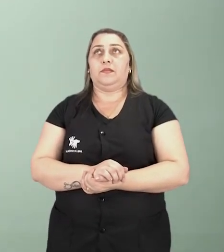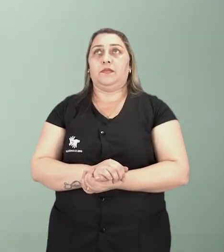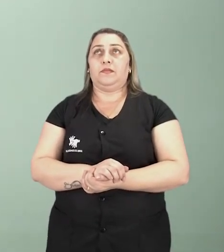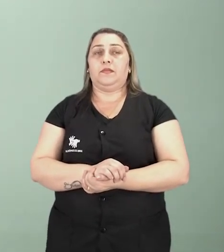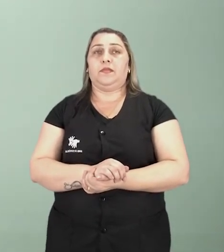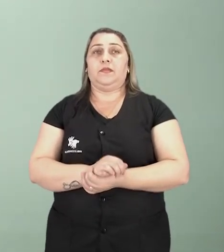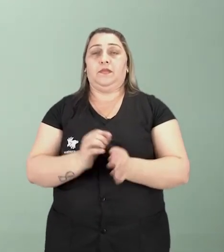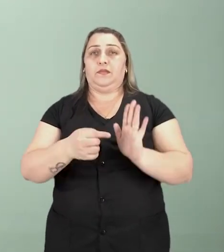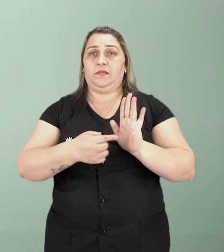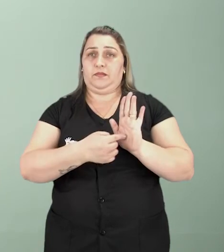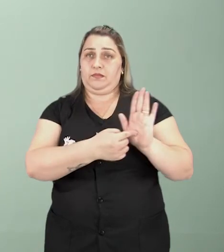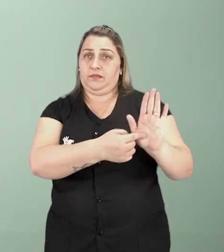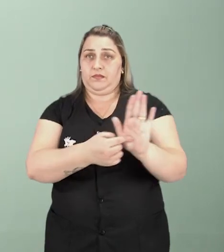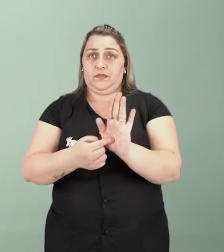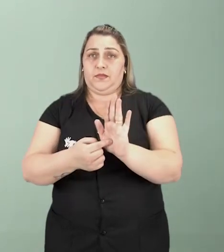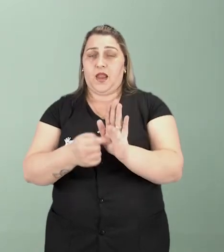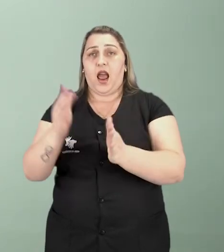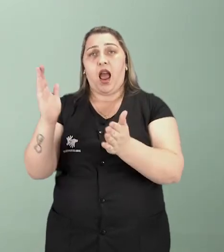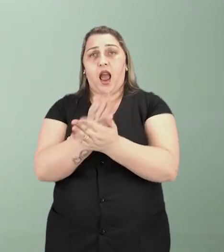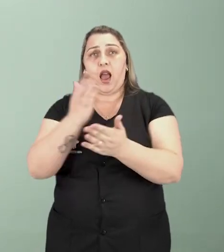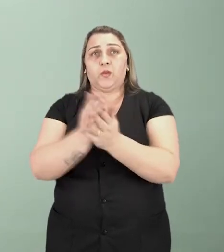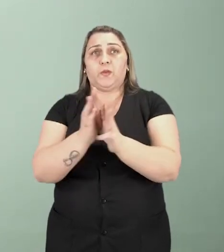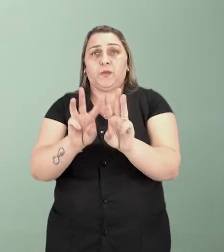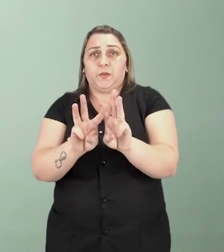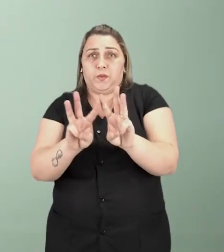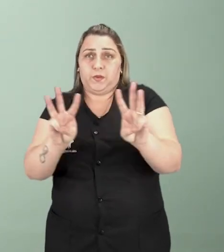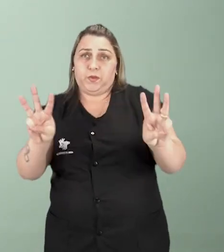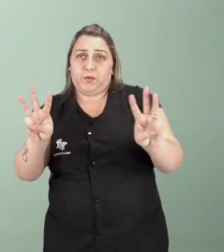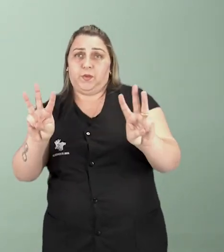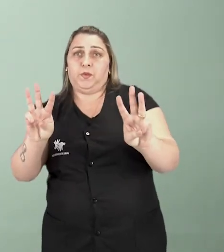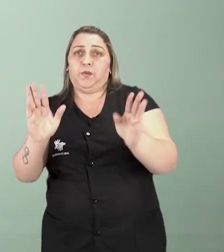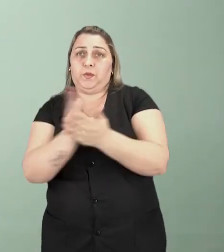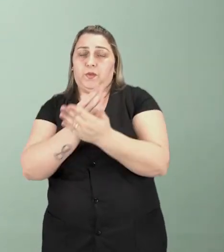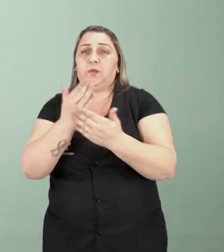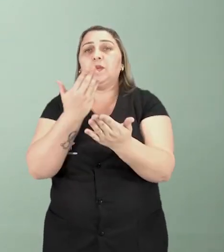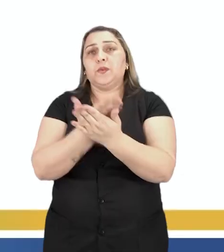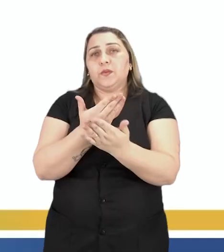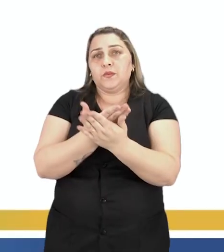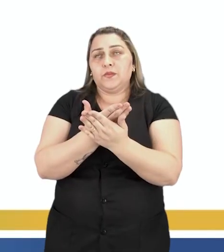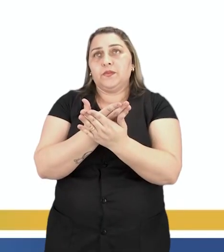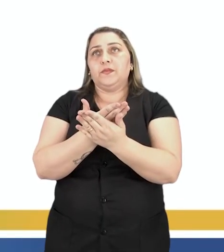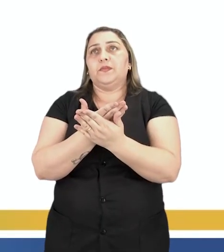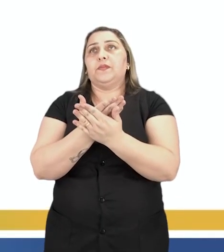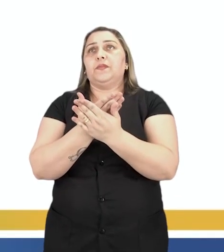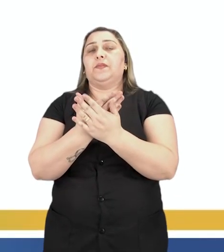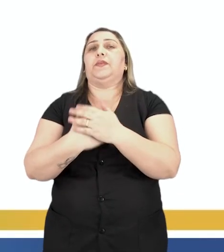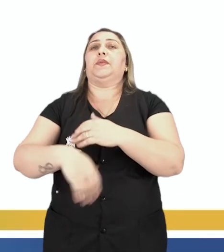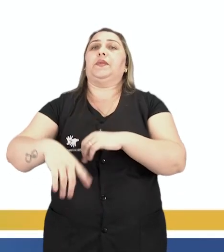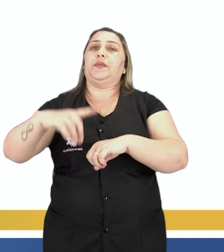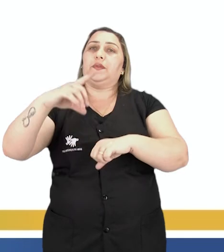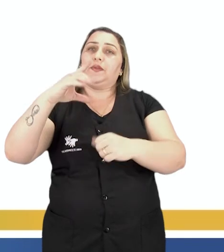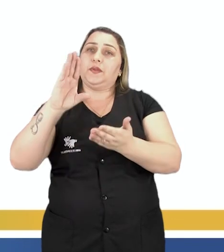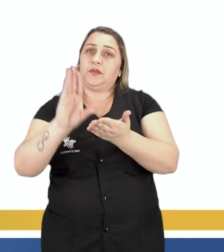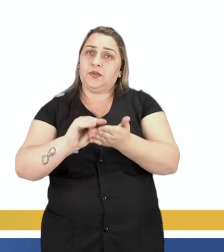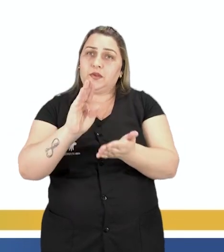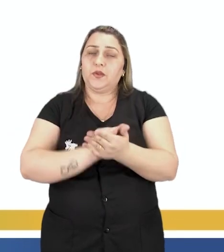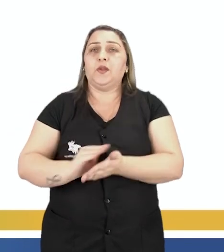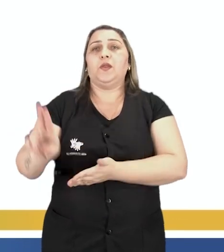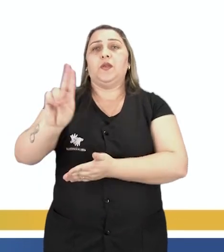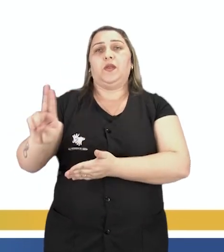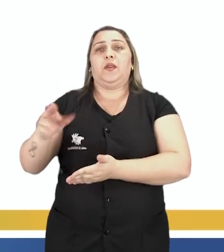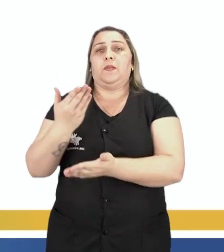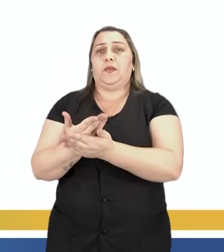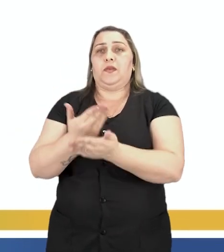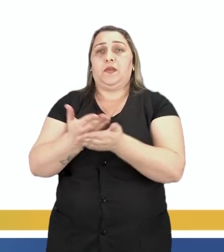Aqui eu estou deixando para vocês alguns links com alguns estudos, com alguns artigos que eu usei inclusive para a nossa aula